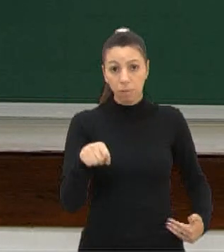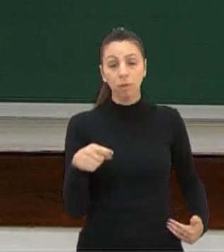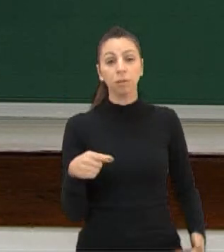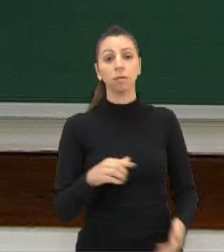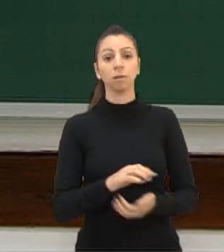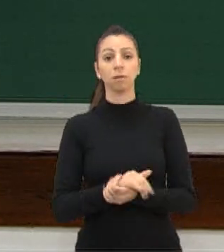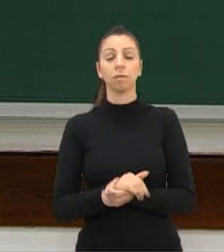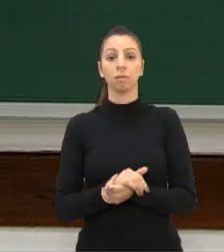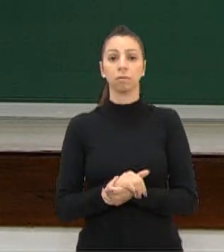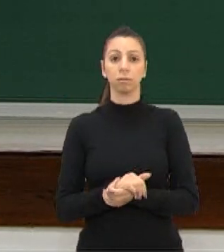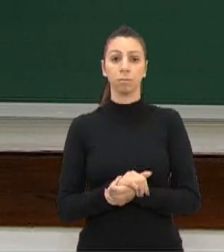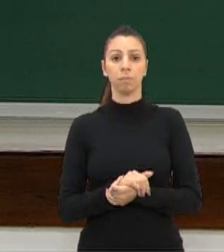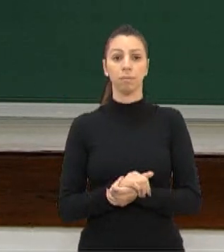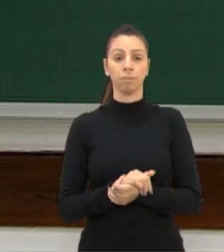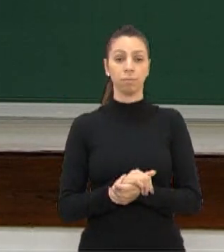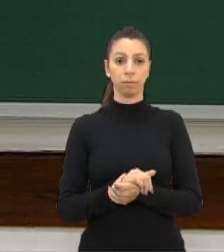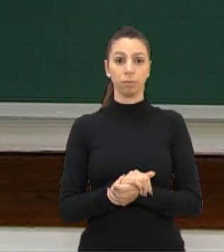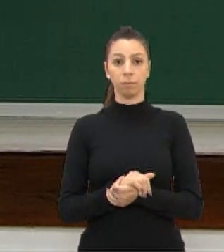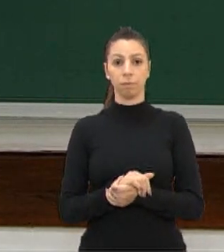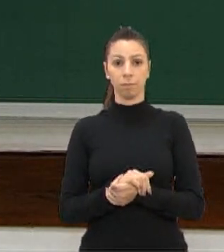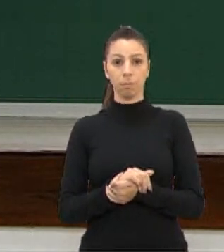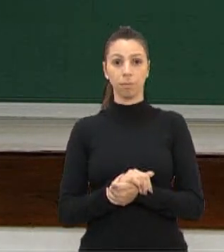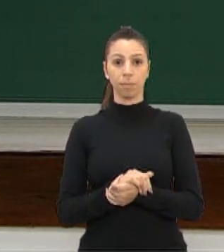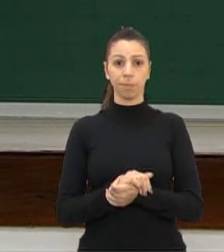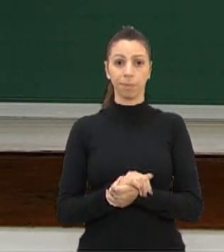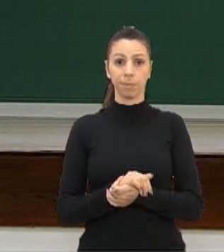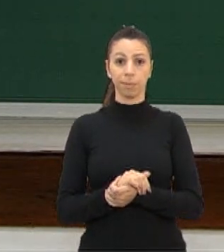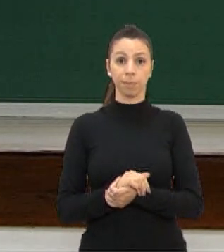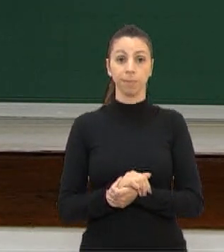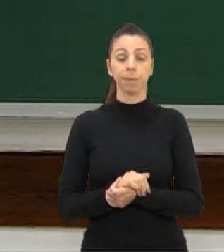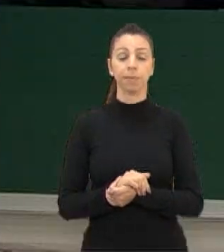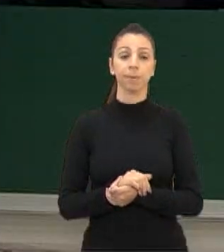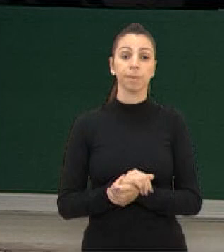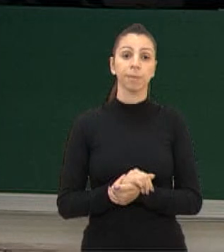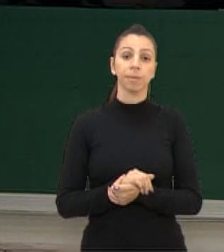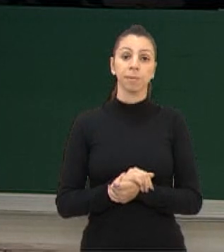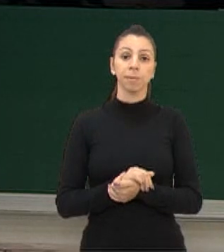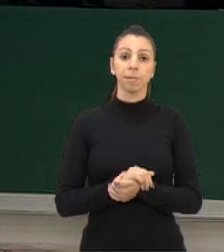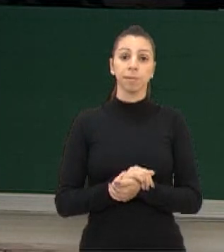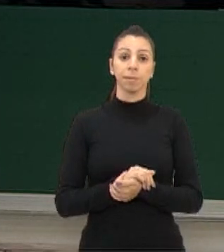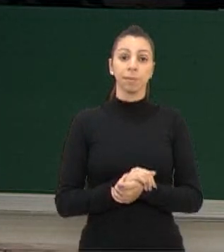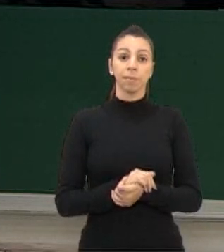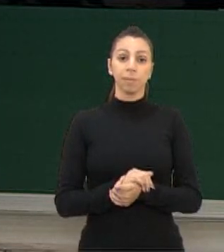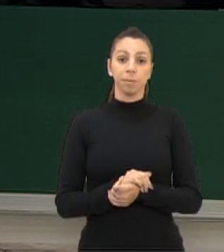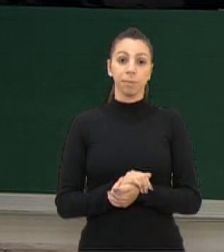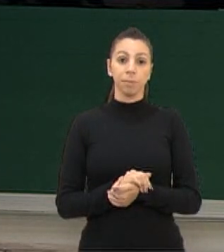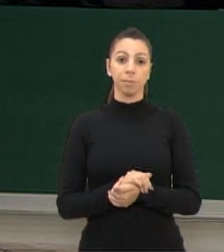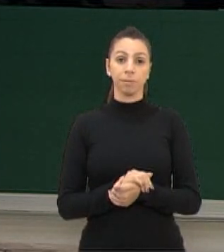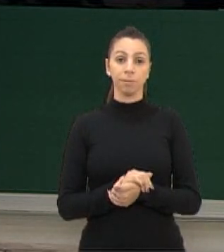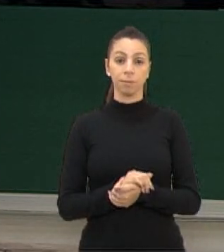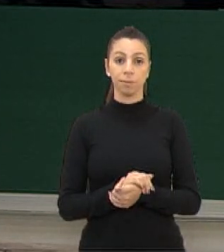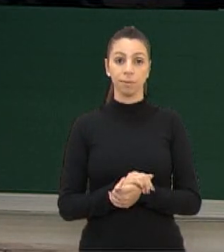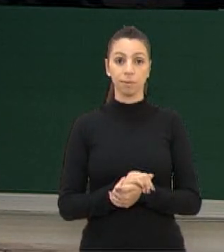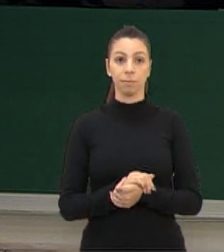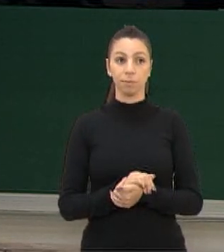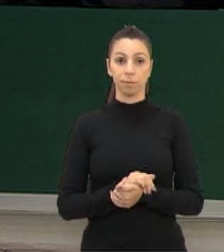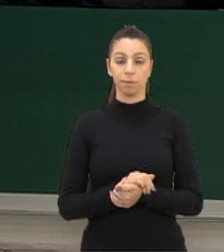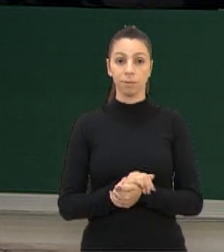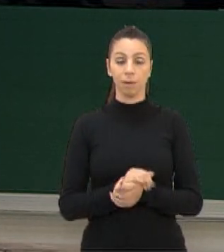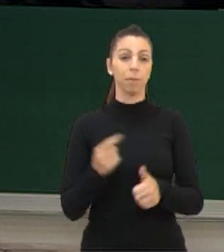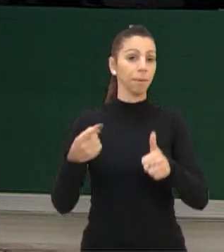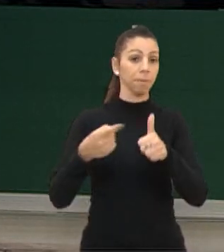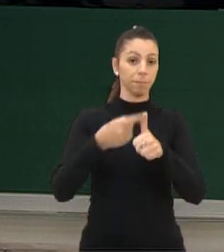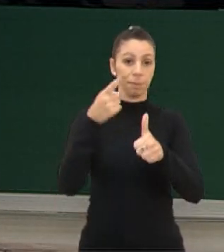né, compactua. Beleza? Nesse sentido, então, vamos fazer a nossa primeira